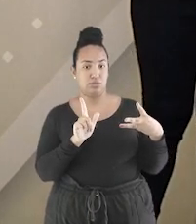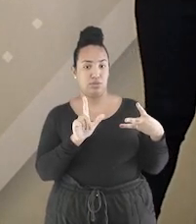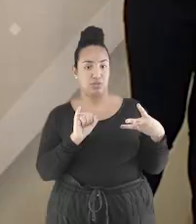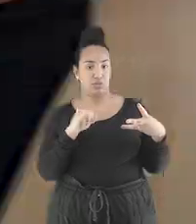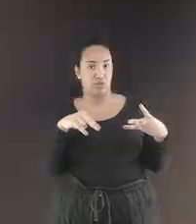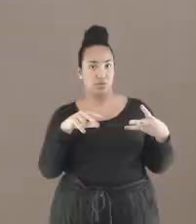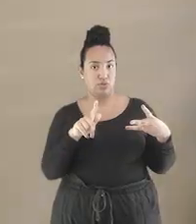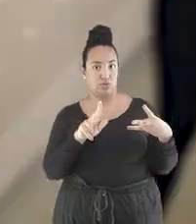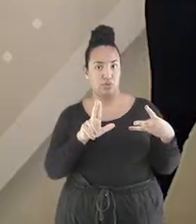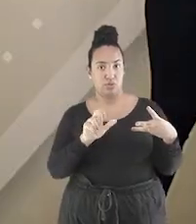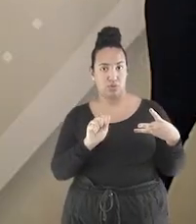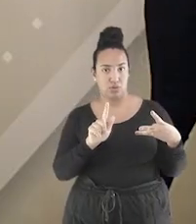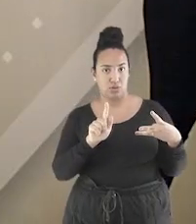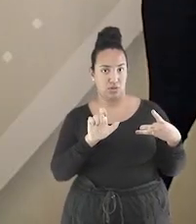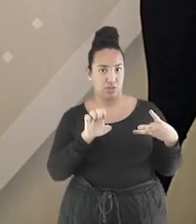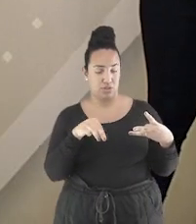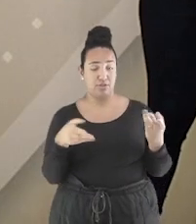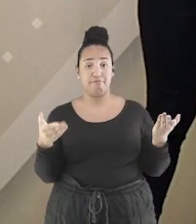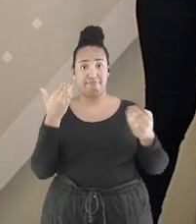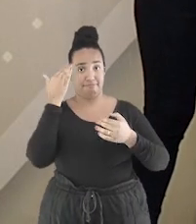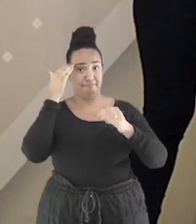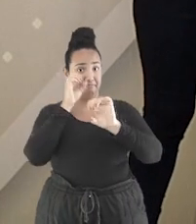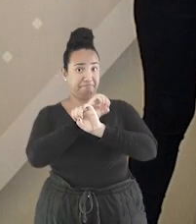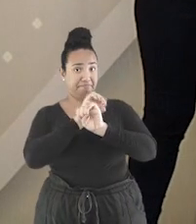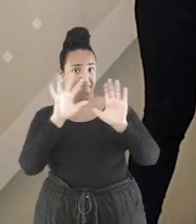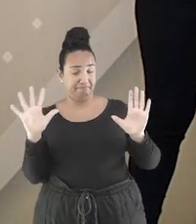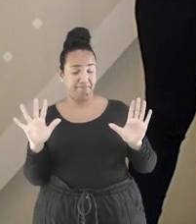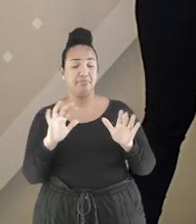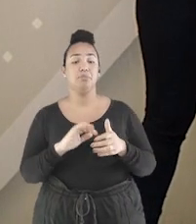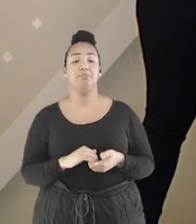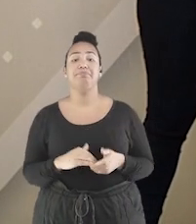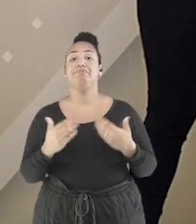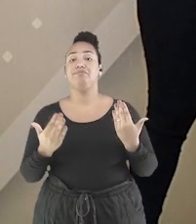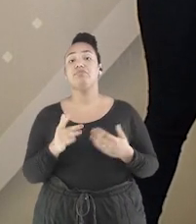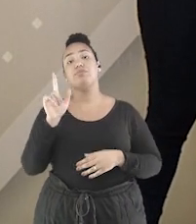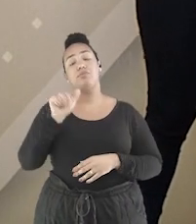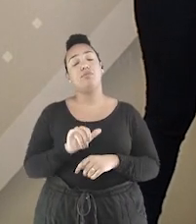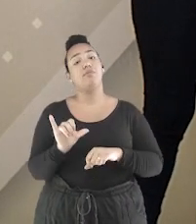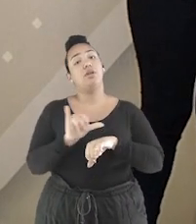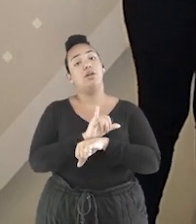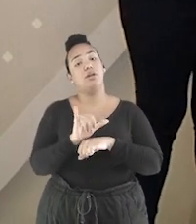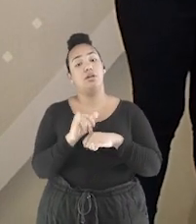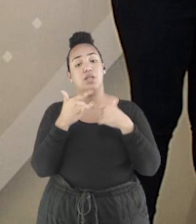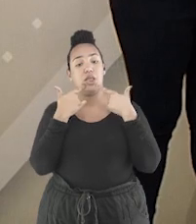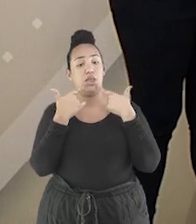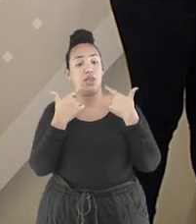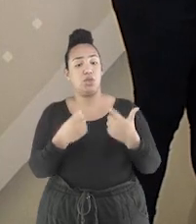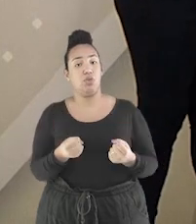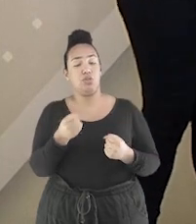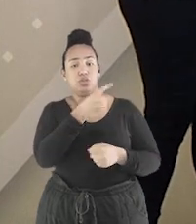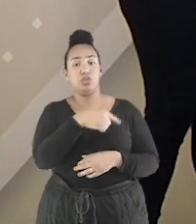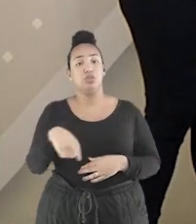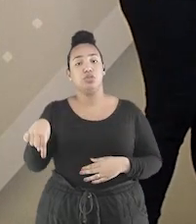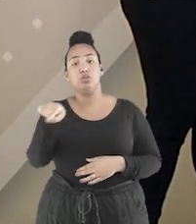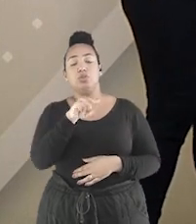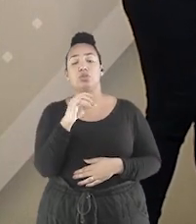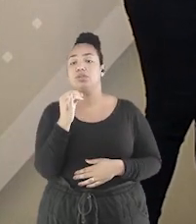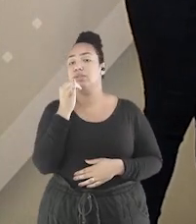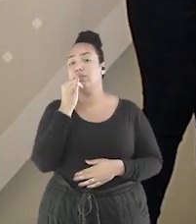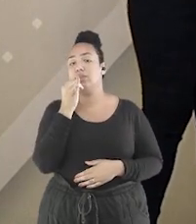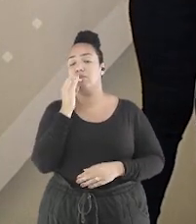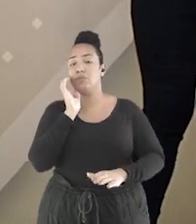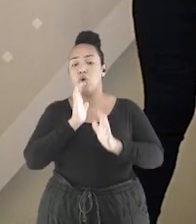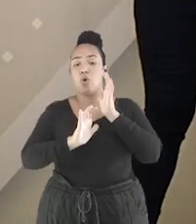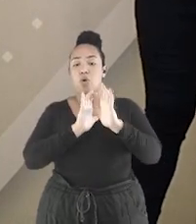Vamos! As figuras de linguagem são recursos linguísticos que utilizamos para dar mais ênfase